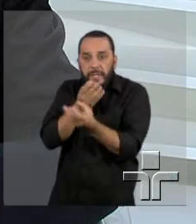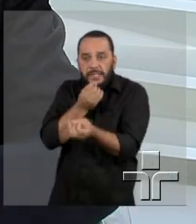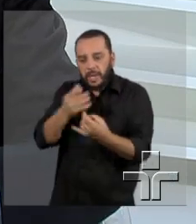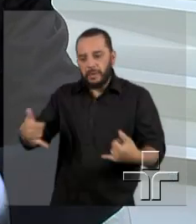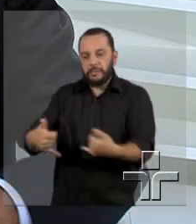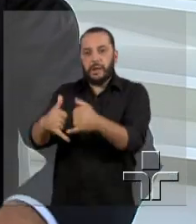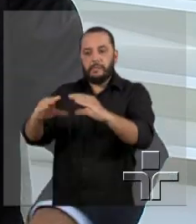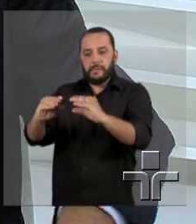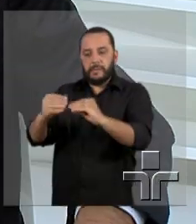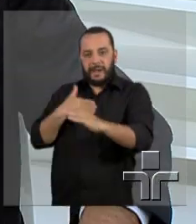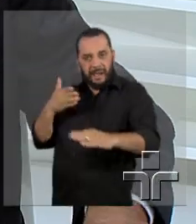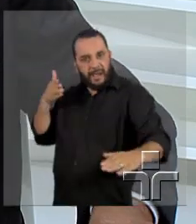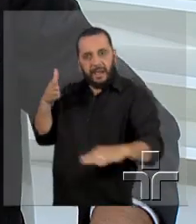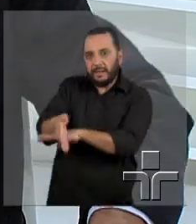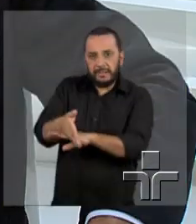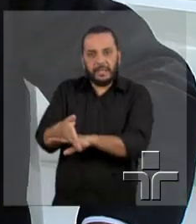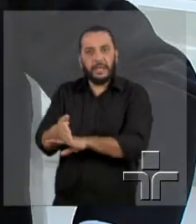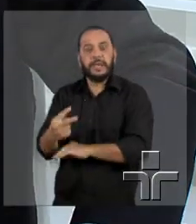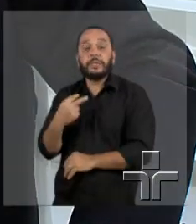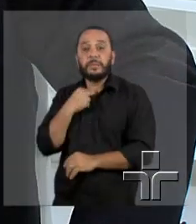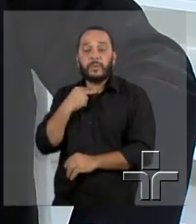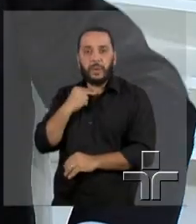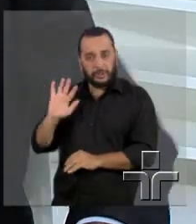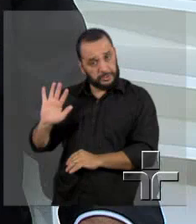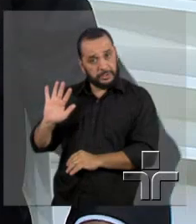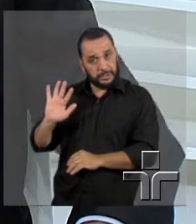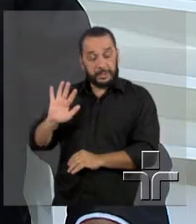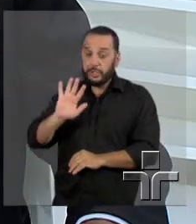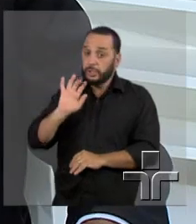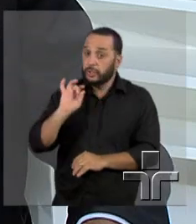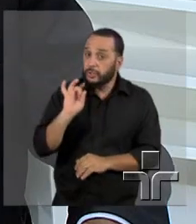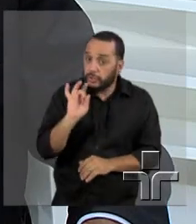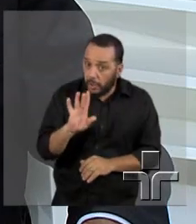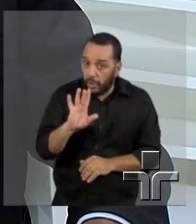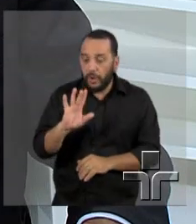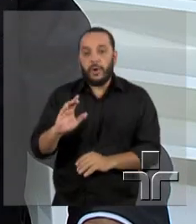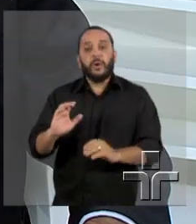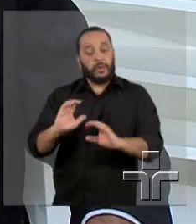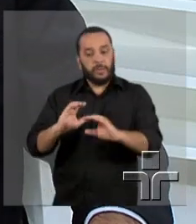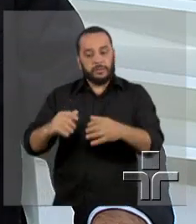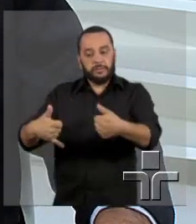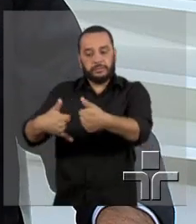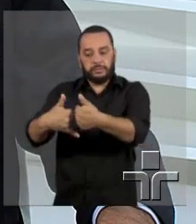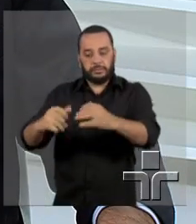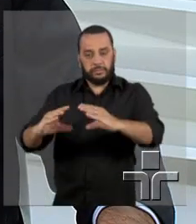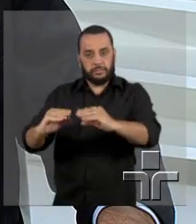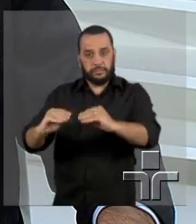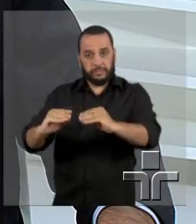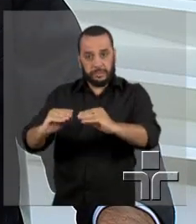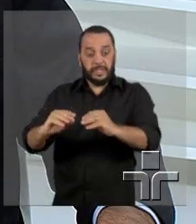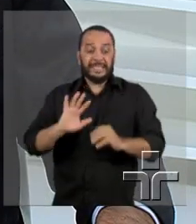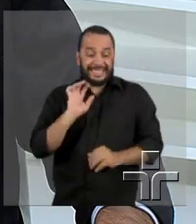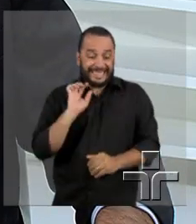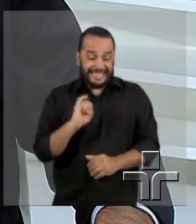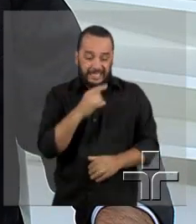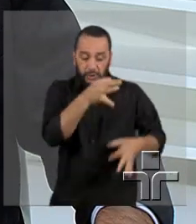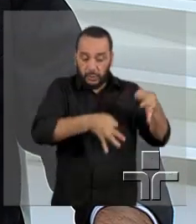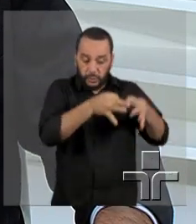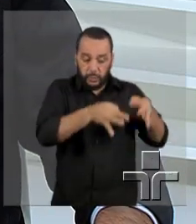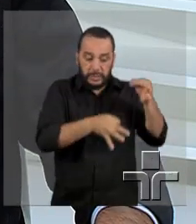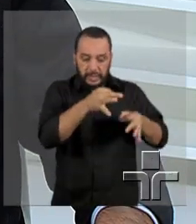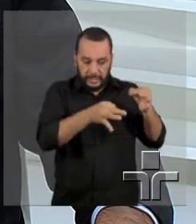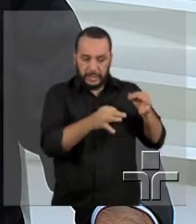e telefônicas, abrindo exceção para as comunicações telefônicas por ordem judicial, nos termos da